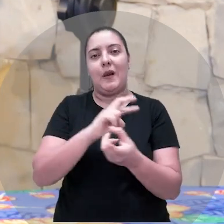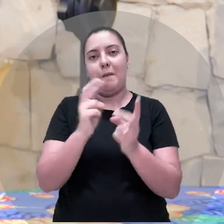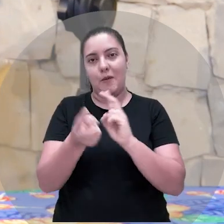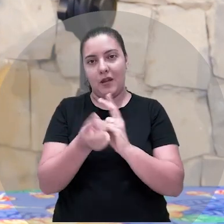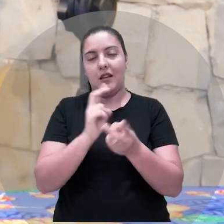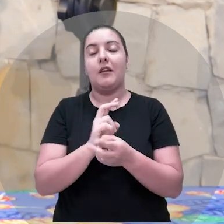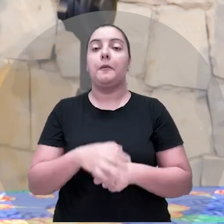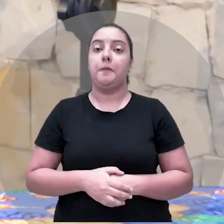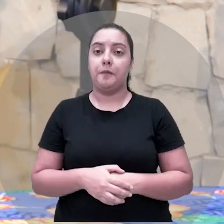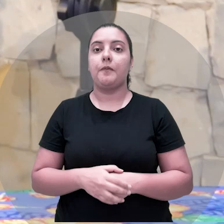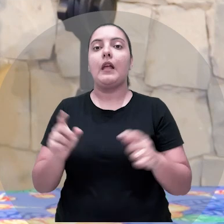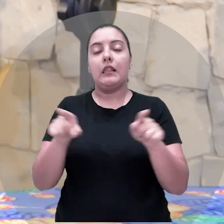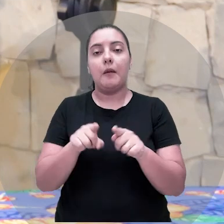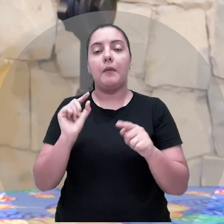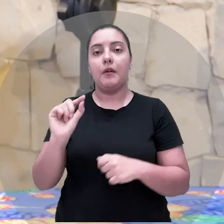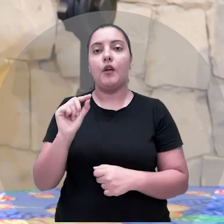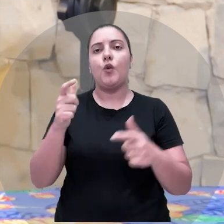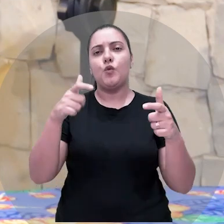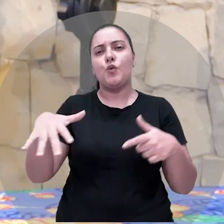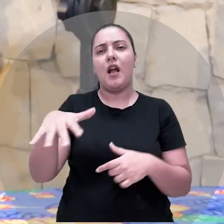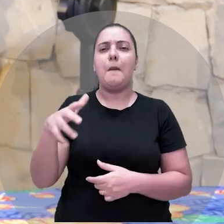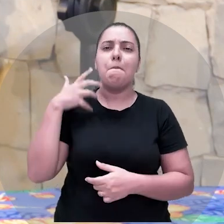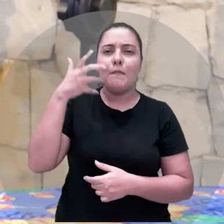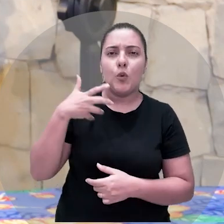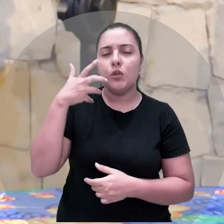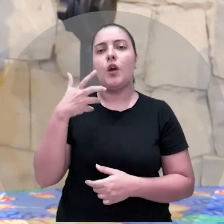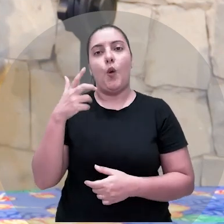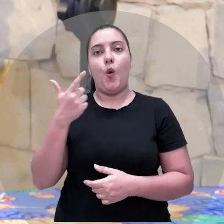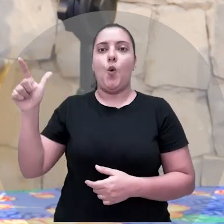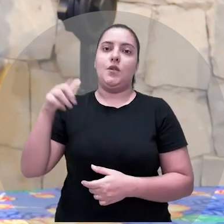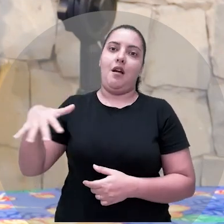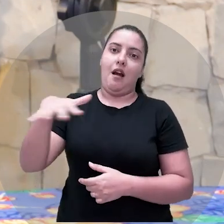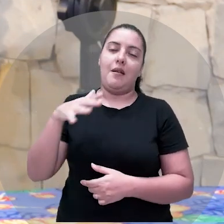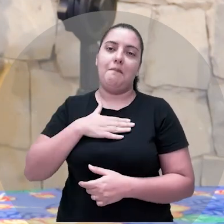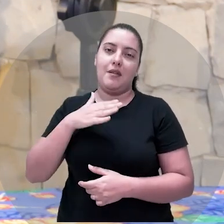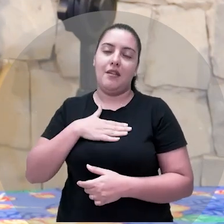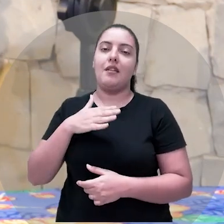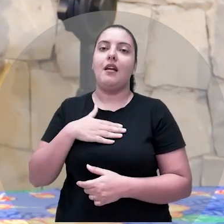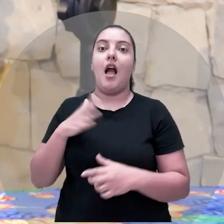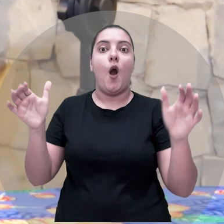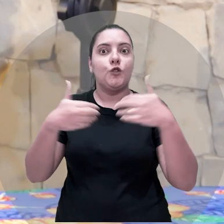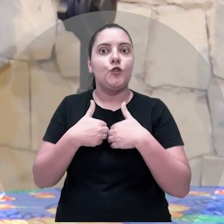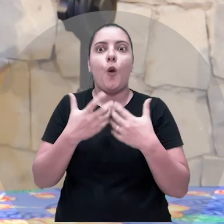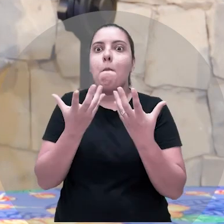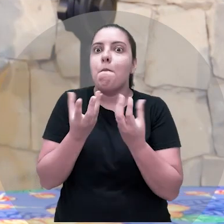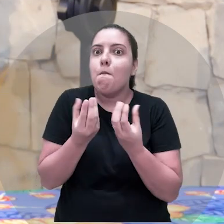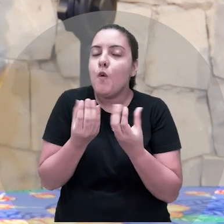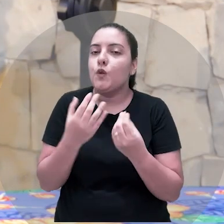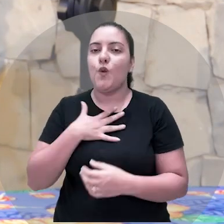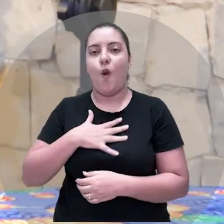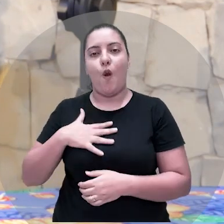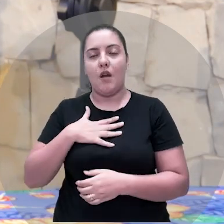né e assim hoje está sendo muito importante para mim falar sobre o autismo porque realmente está presente na minha vida todos os dias